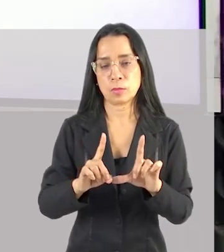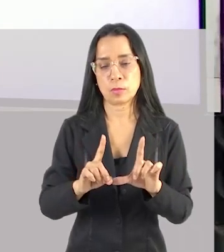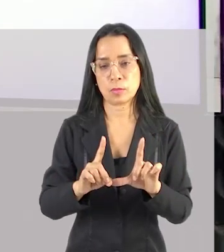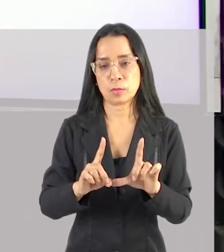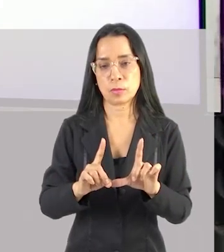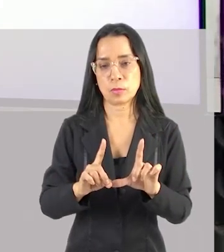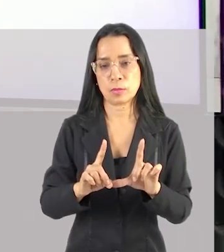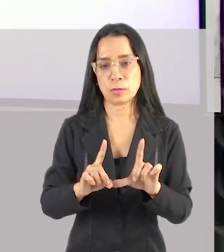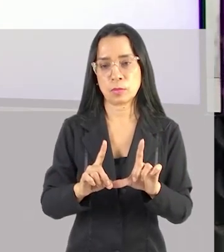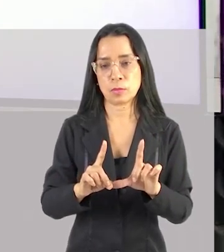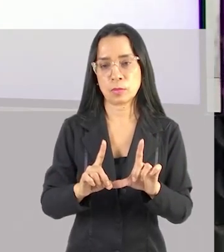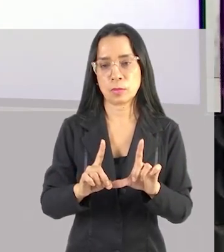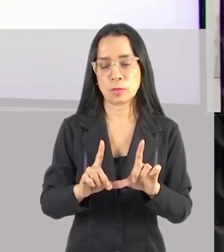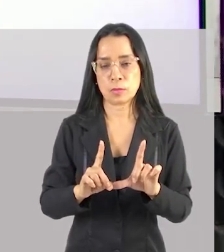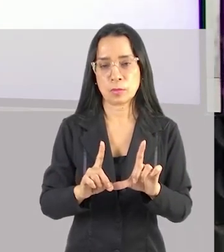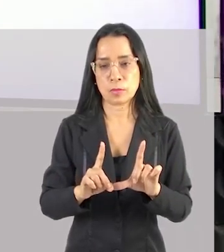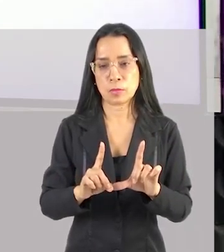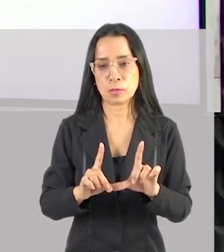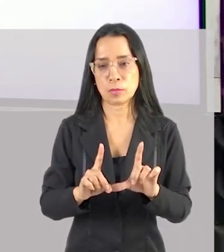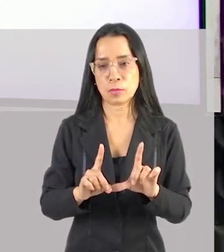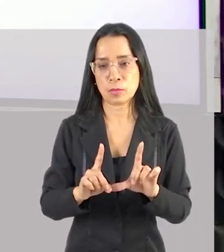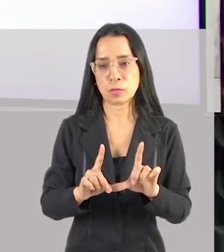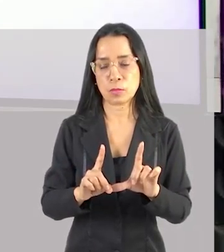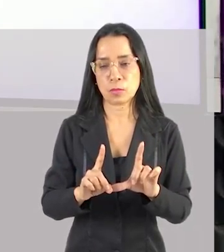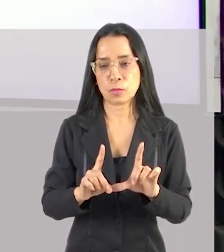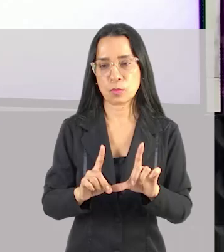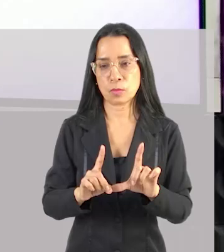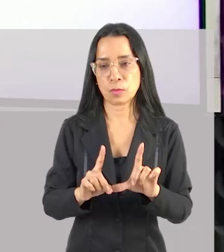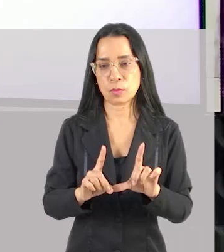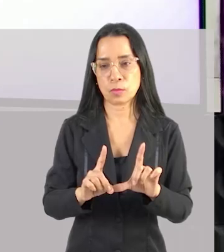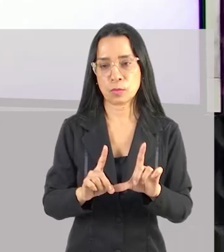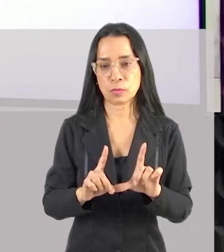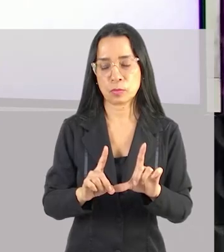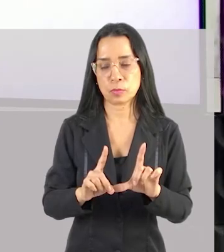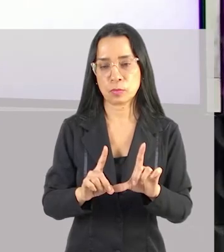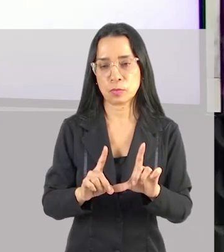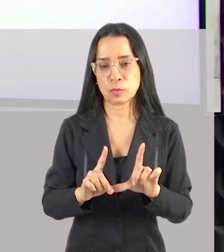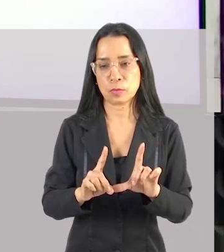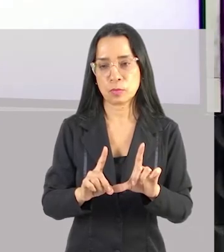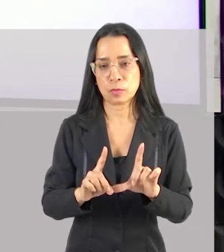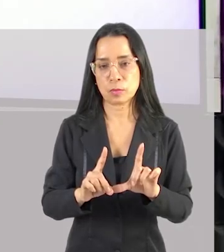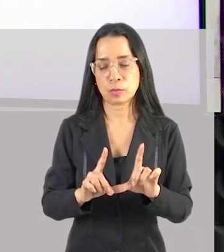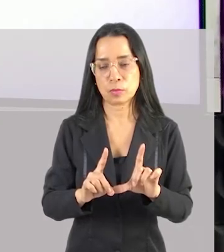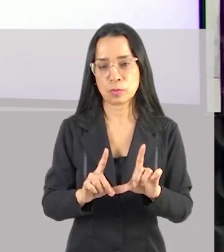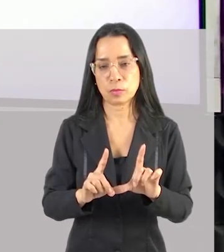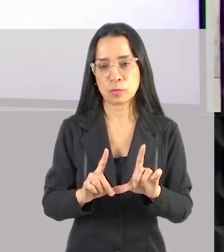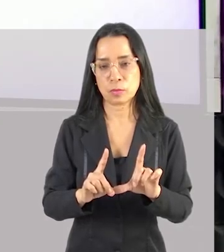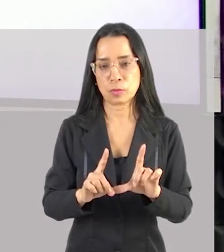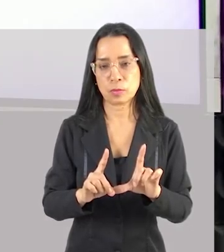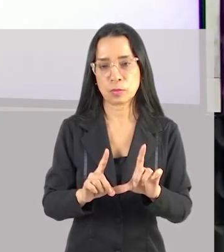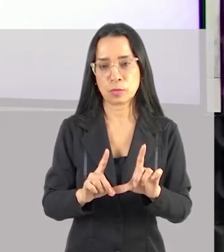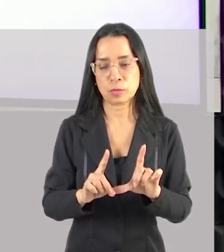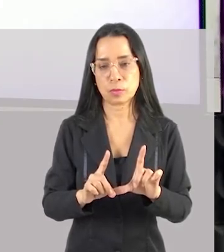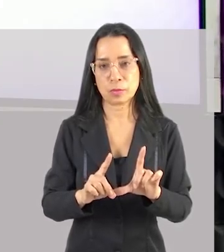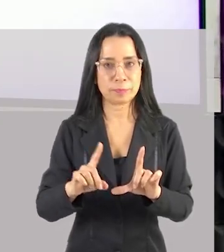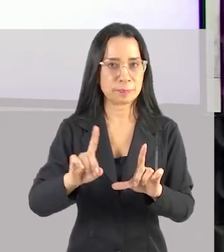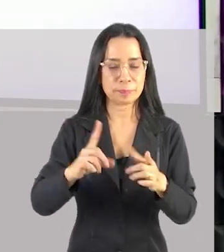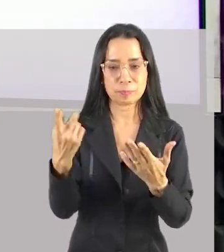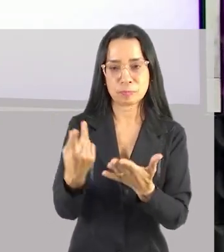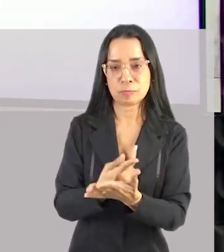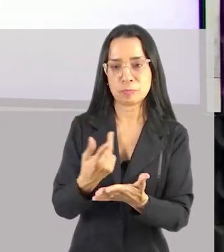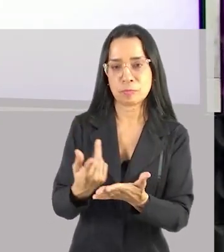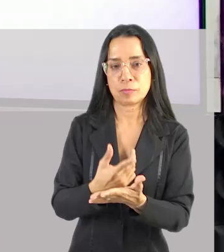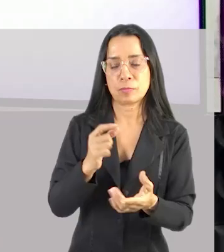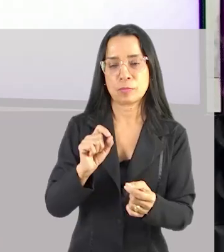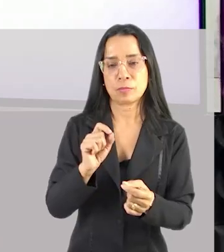mais adequada. Letra D, coragem, definida como fortitude na dificuldade. Não é disso que se trata